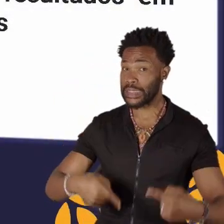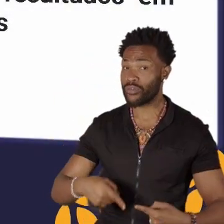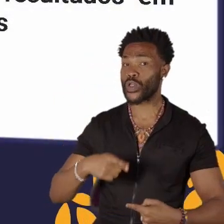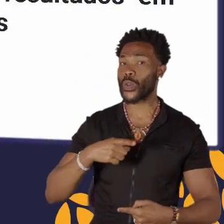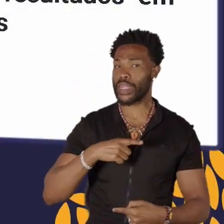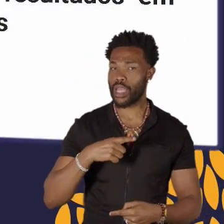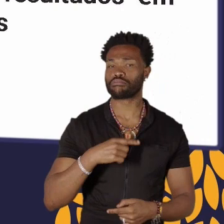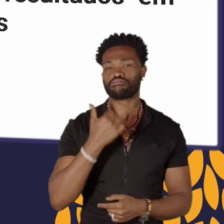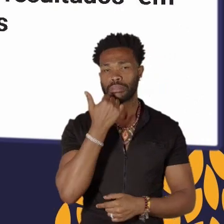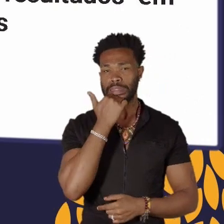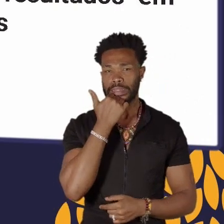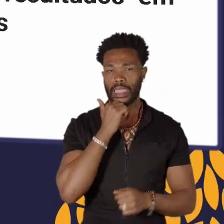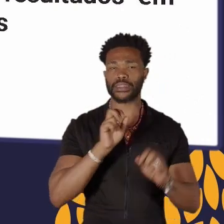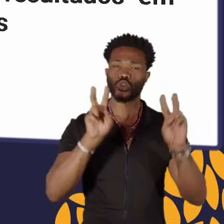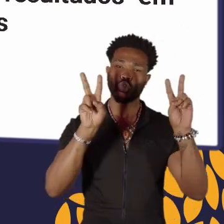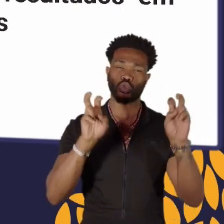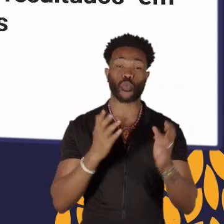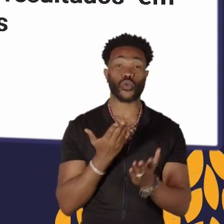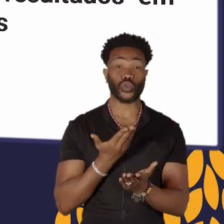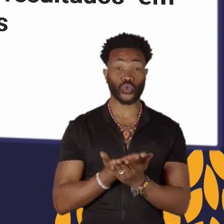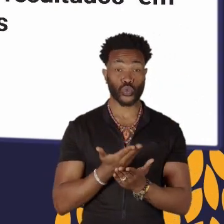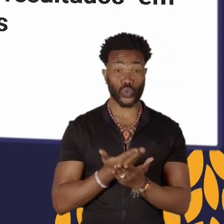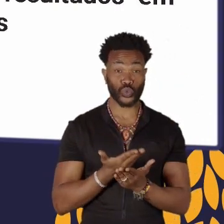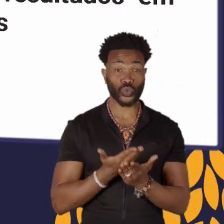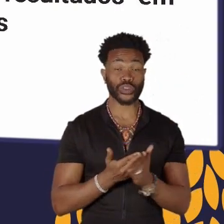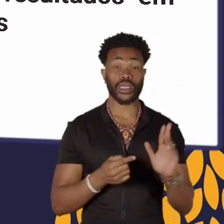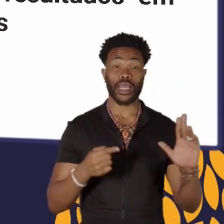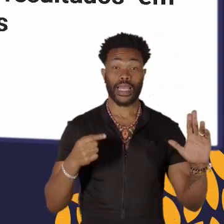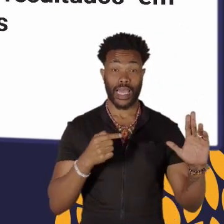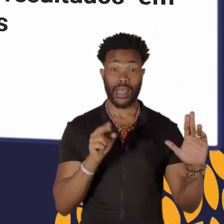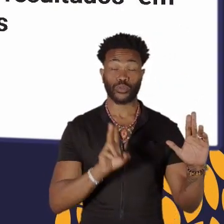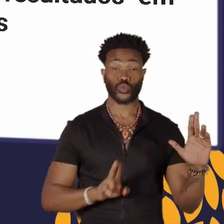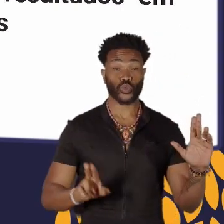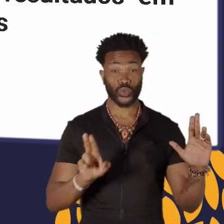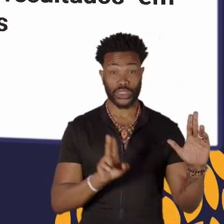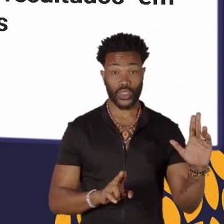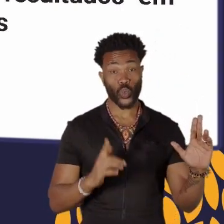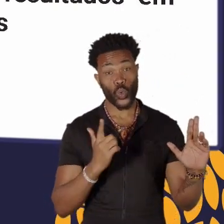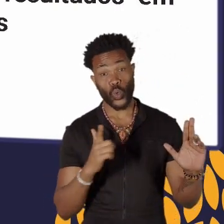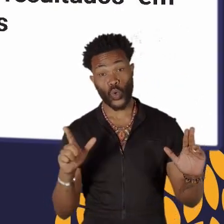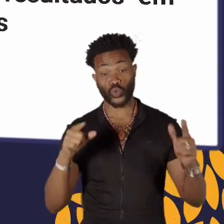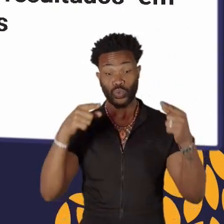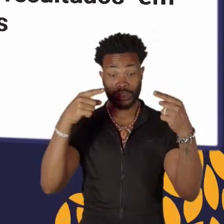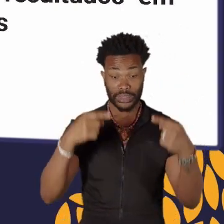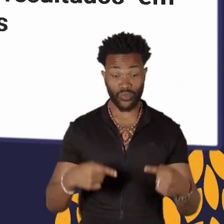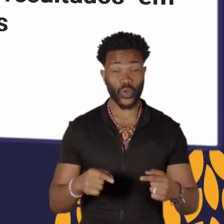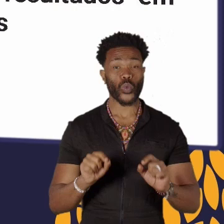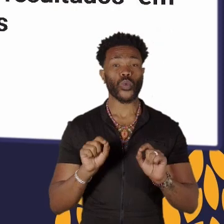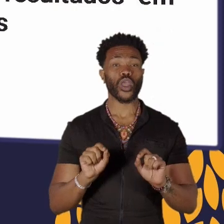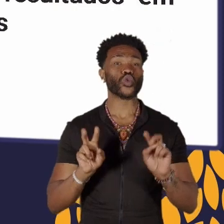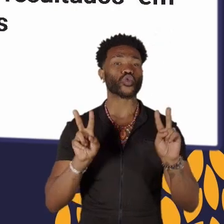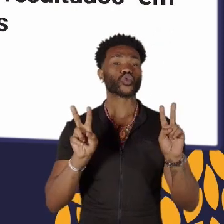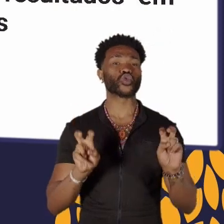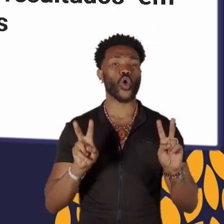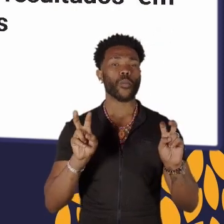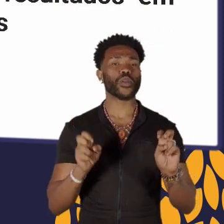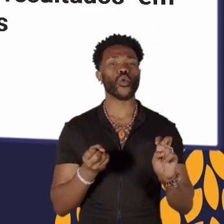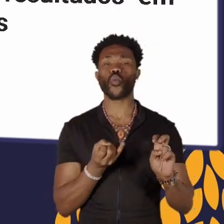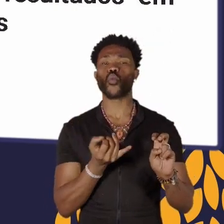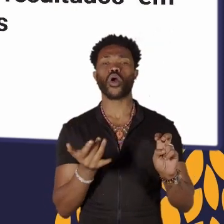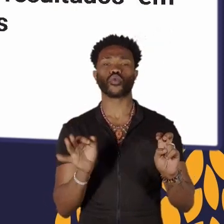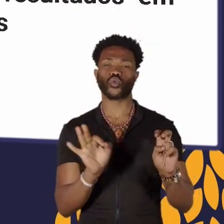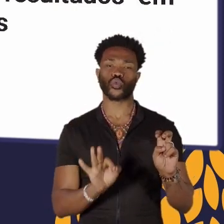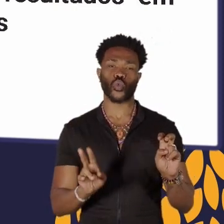para a ciência com relação aos estudos com cannabis. Outro desafio é com relação às dosagens